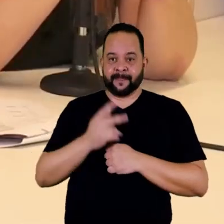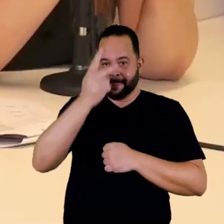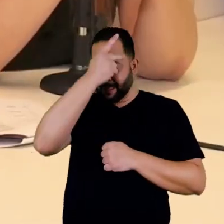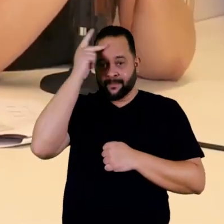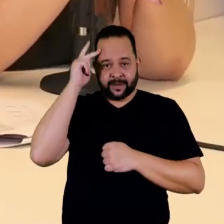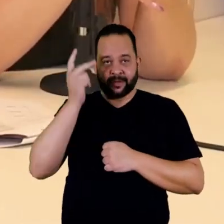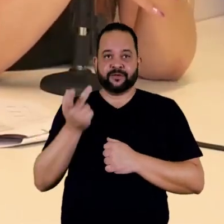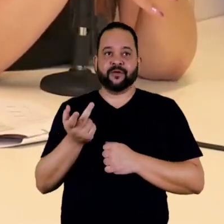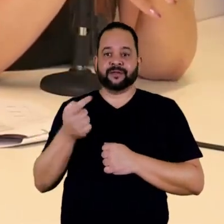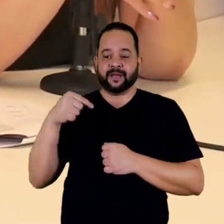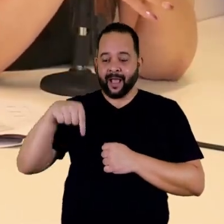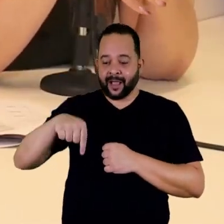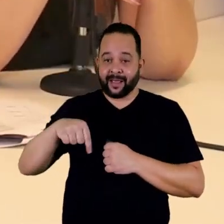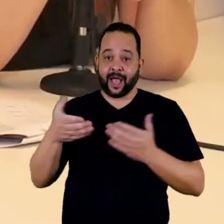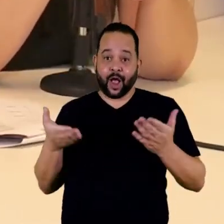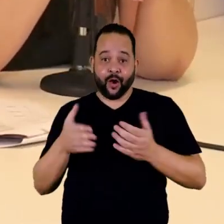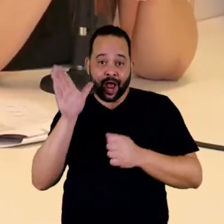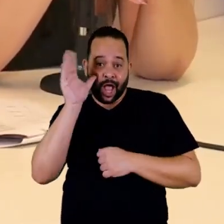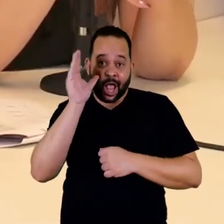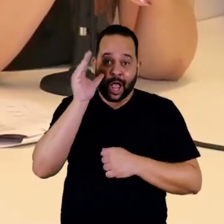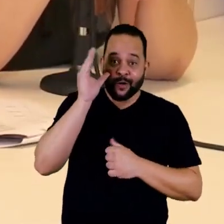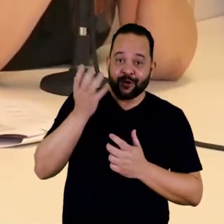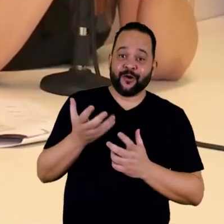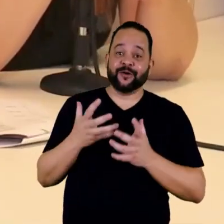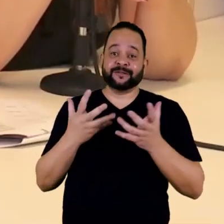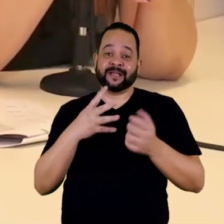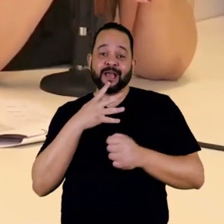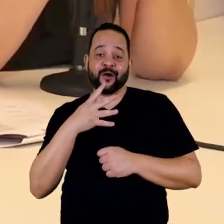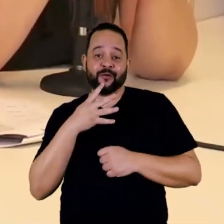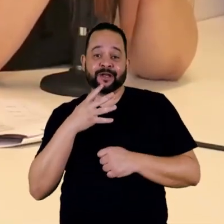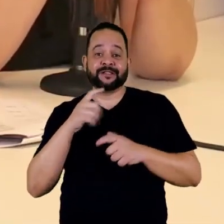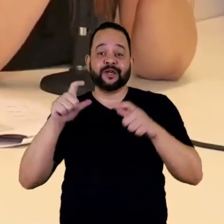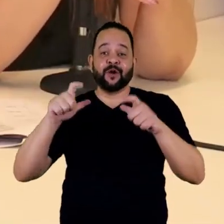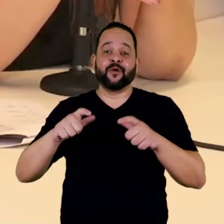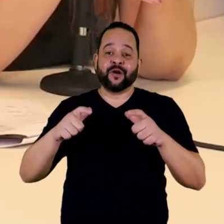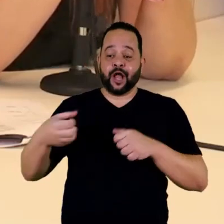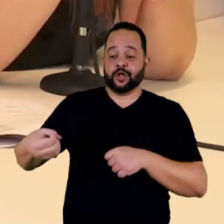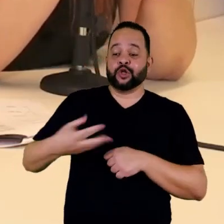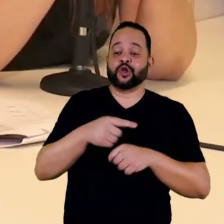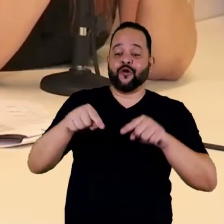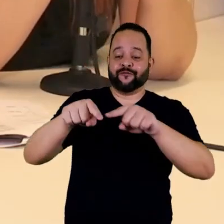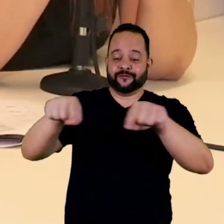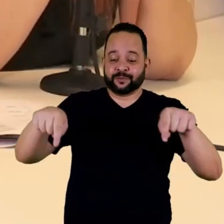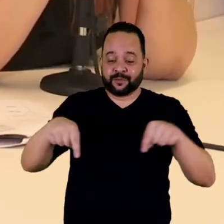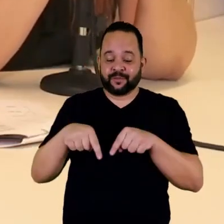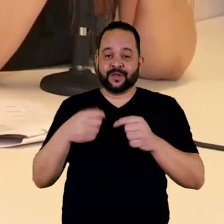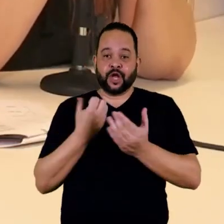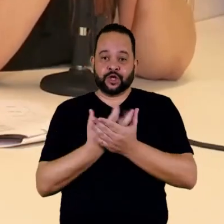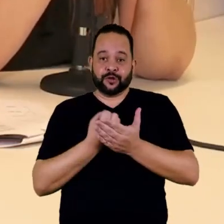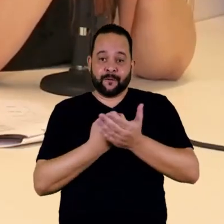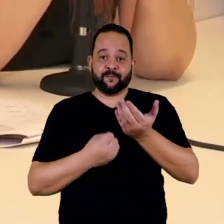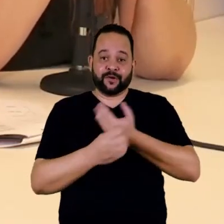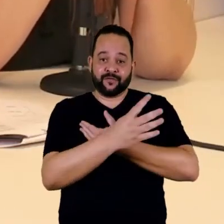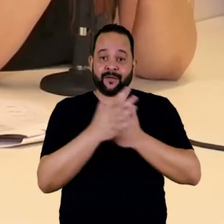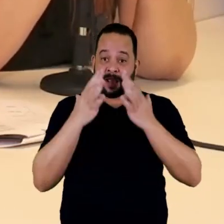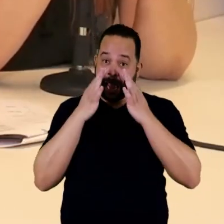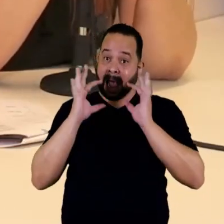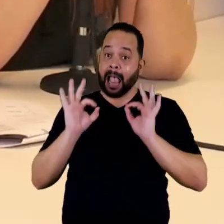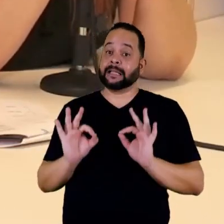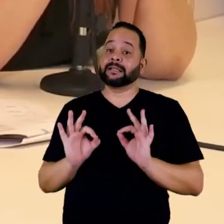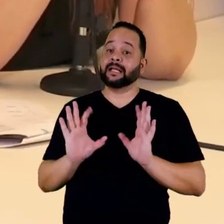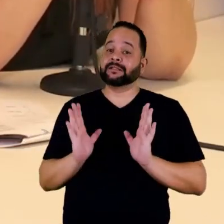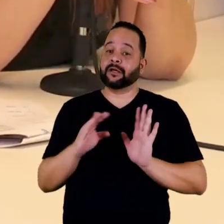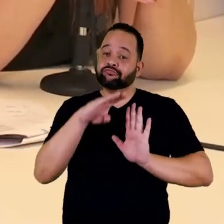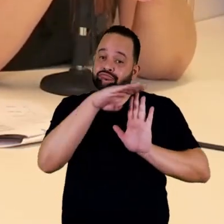quem ficou Então curioso e quer ficar à vontade para conhecer um pouquinho mais o novo estúdio de Podcast fique ligado